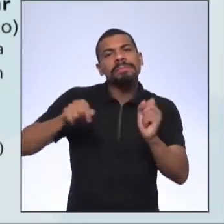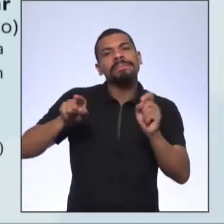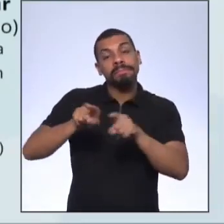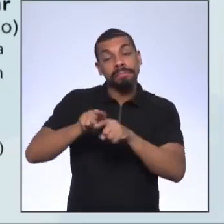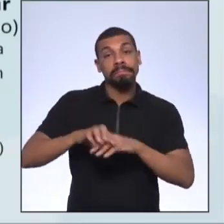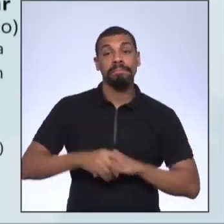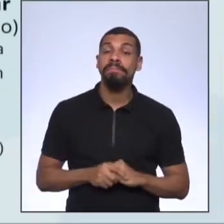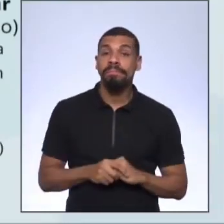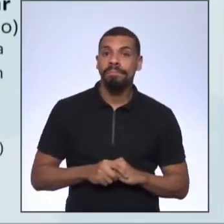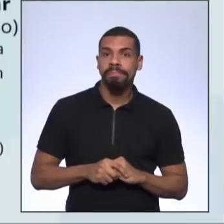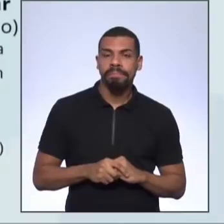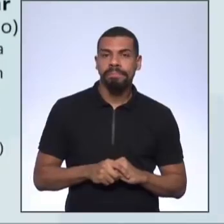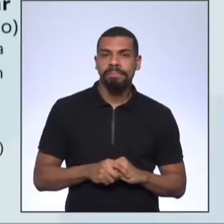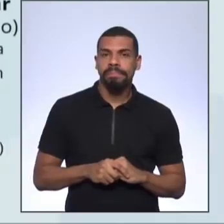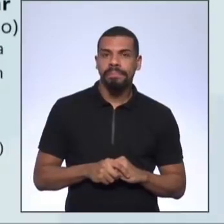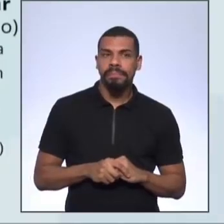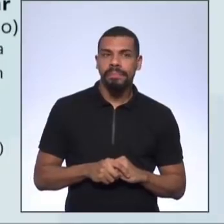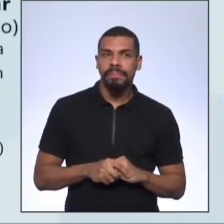aí,